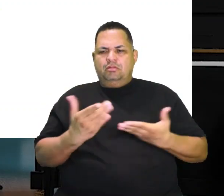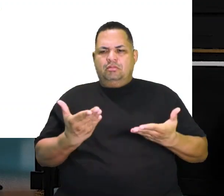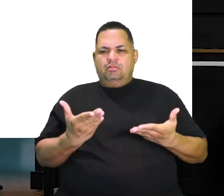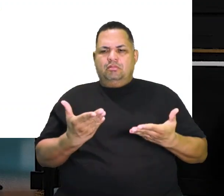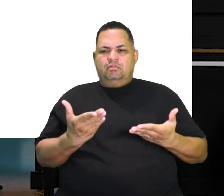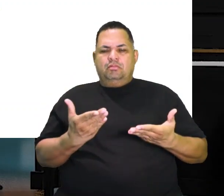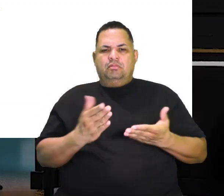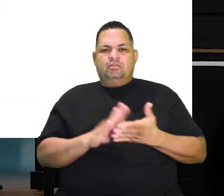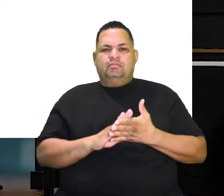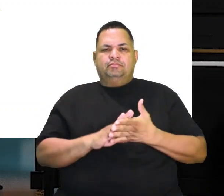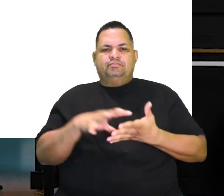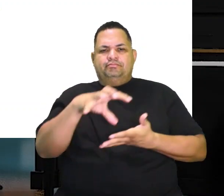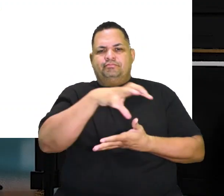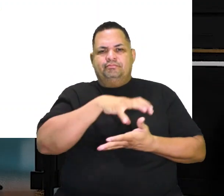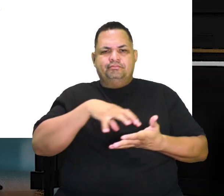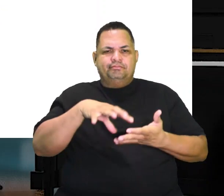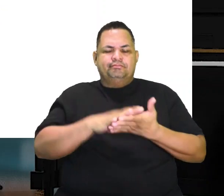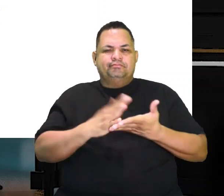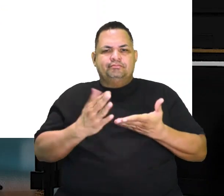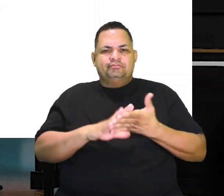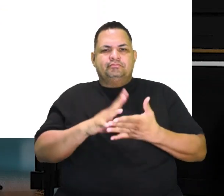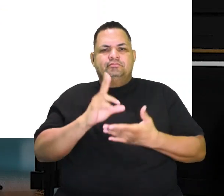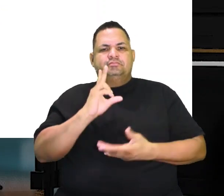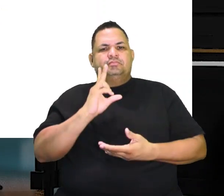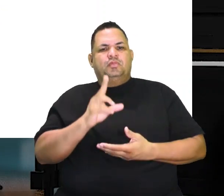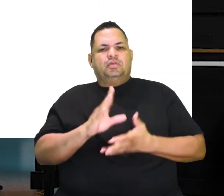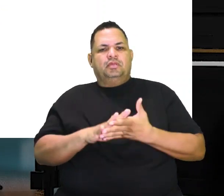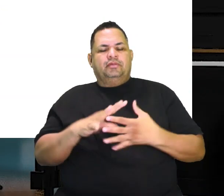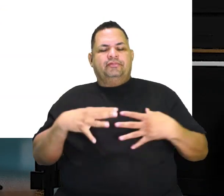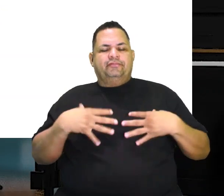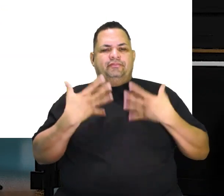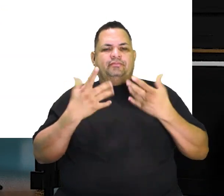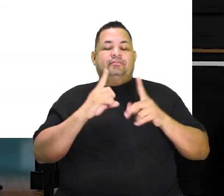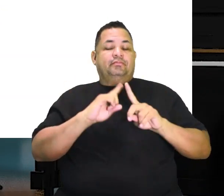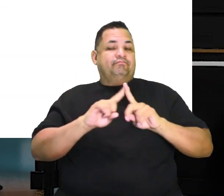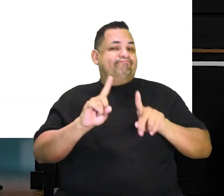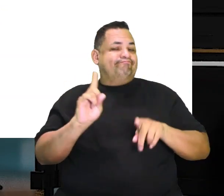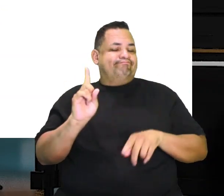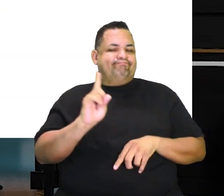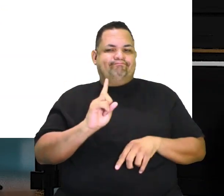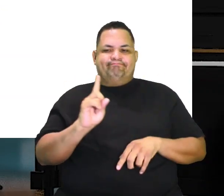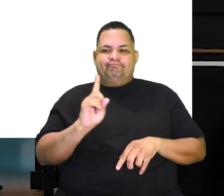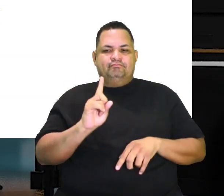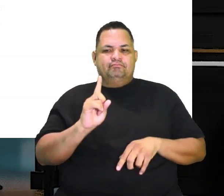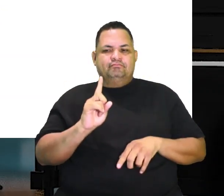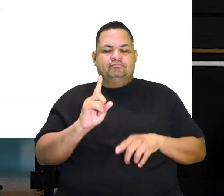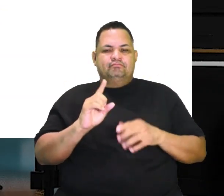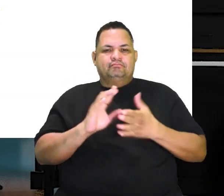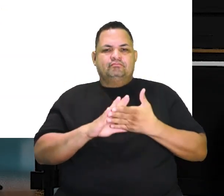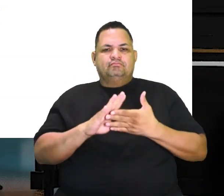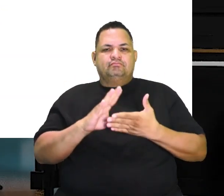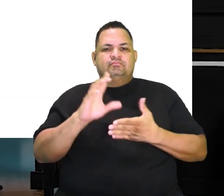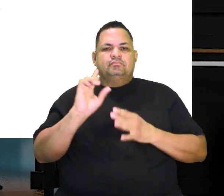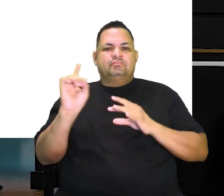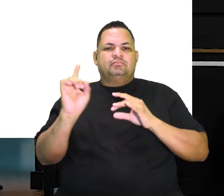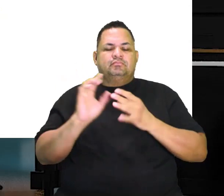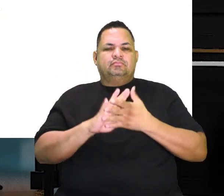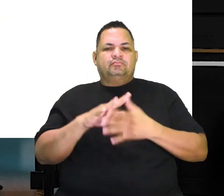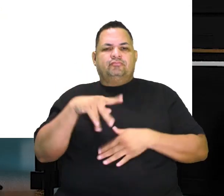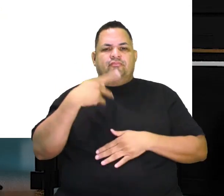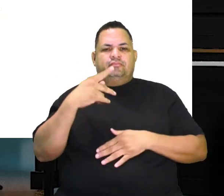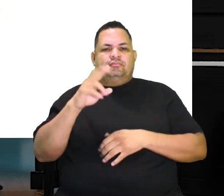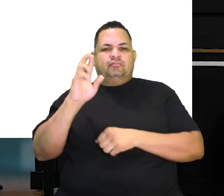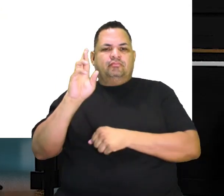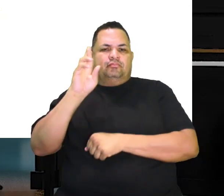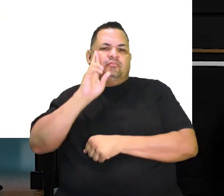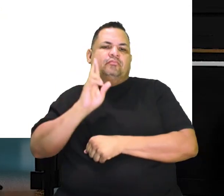né? As manifestações são iguais, as festas são as mesmas. Mas, na verdade, não é, estudante. Quando a gente fala em Rondônia, pensa